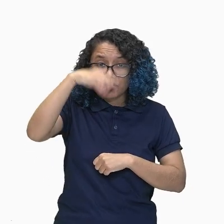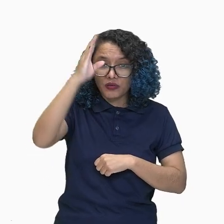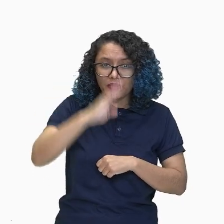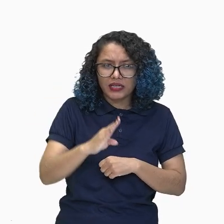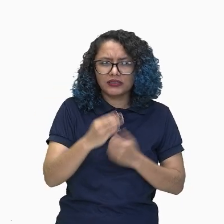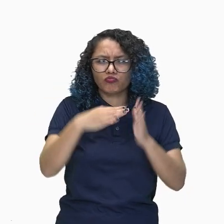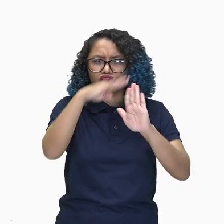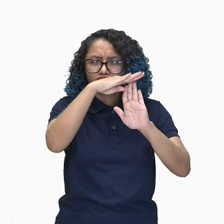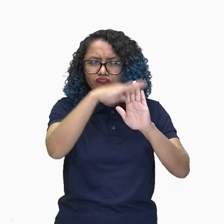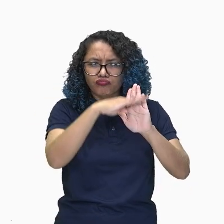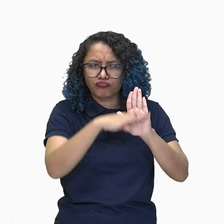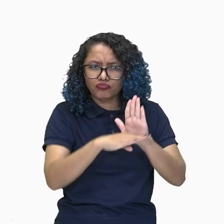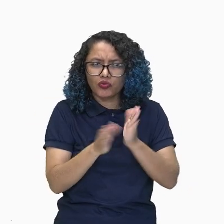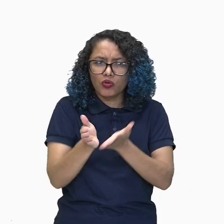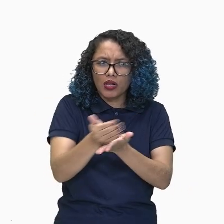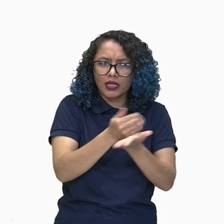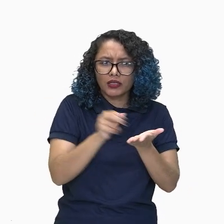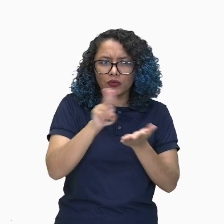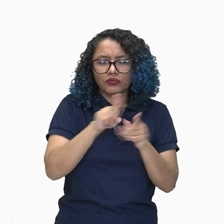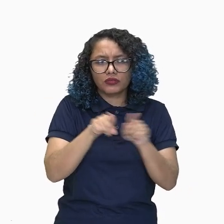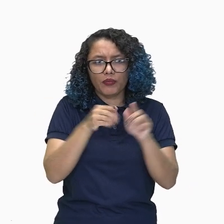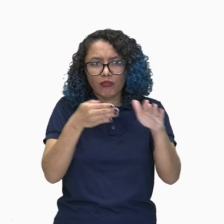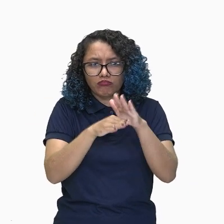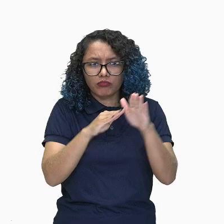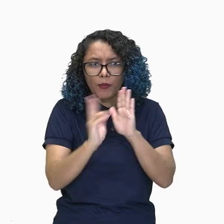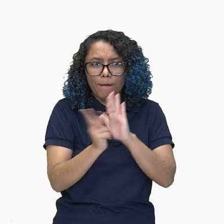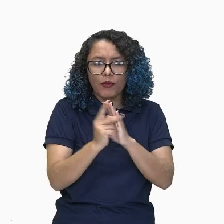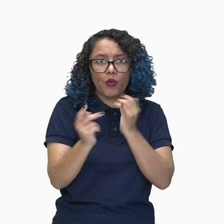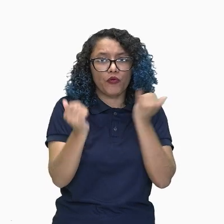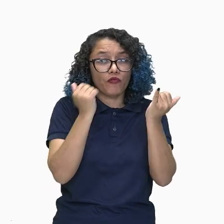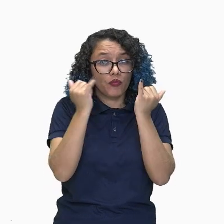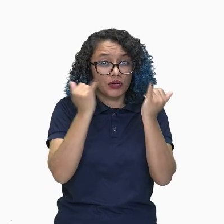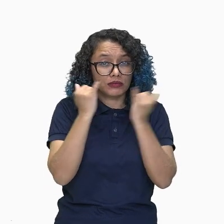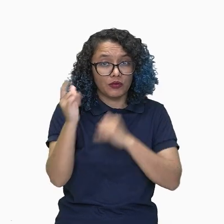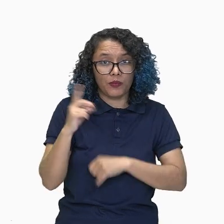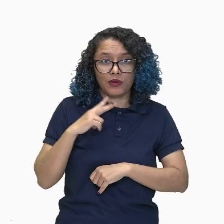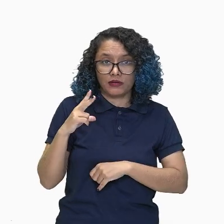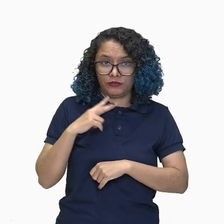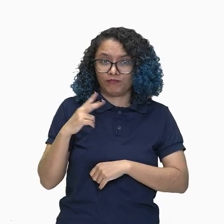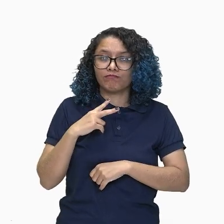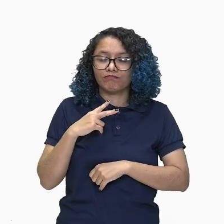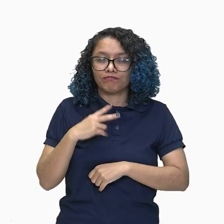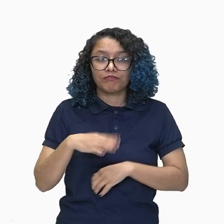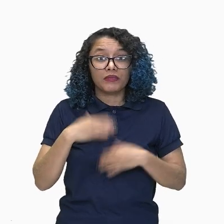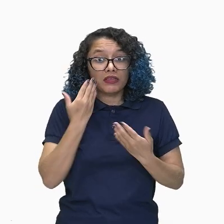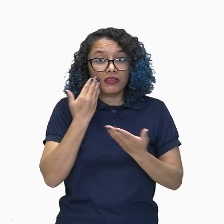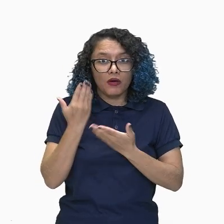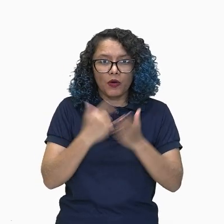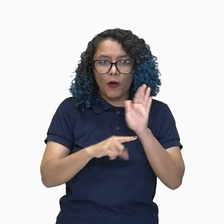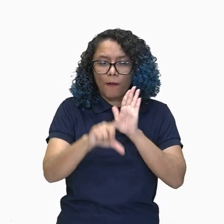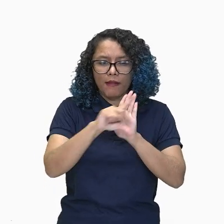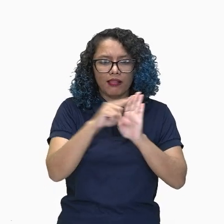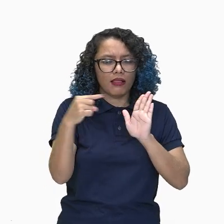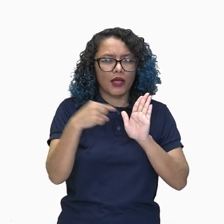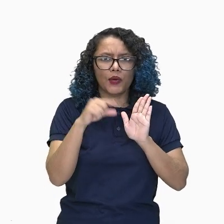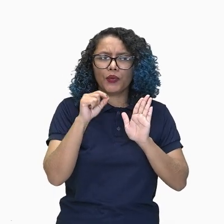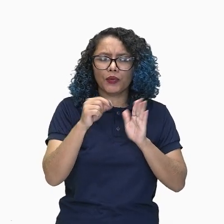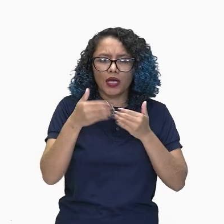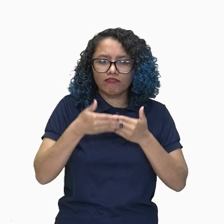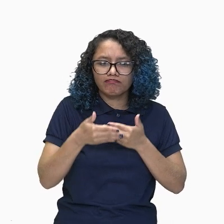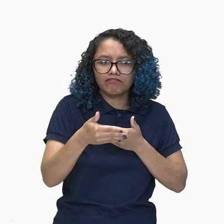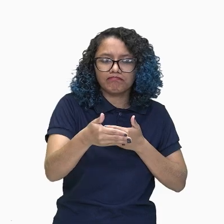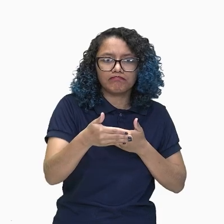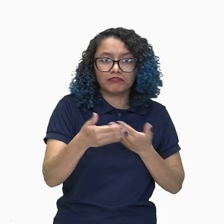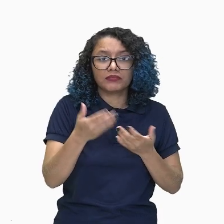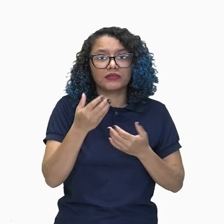coleta, uso e armazenamento de dados pessoais. Então, observem que essa é uma lei e que ela entrou em vigor no Brasil